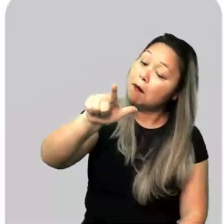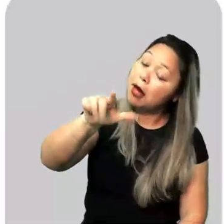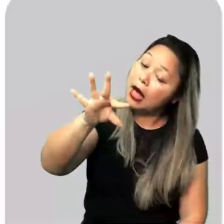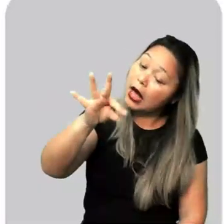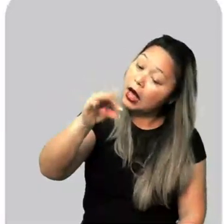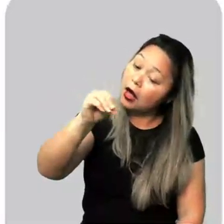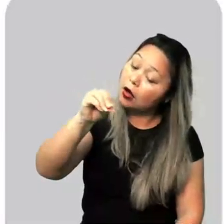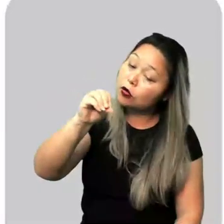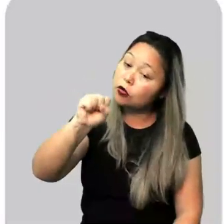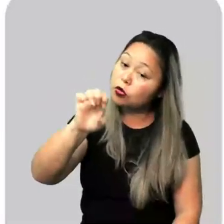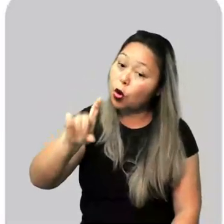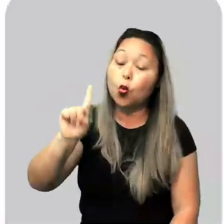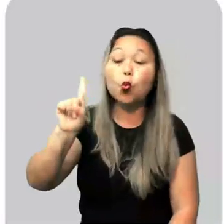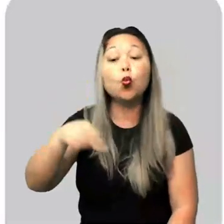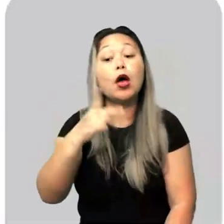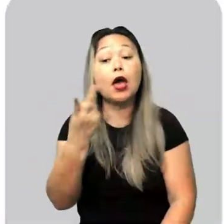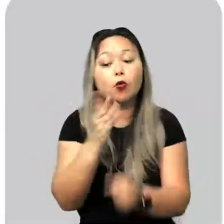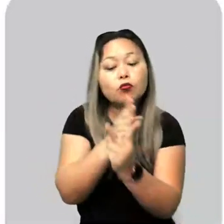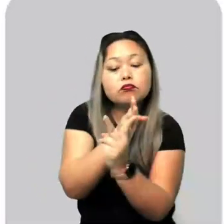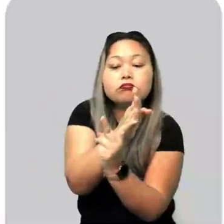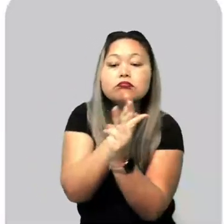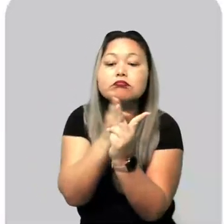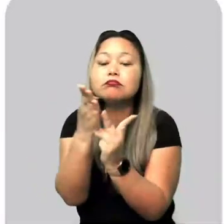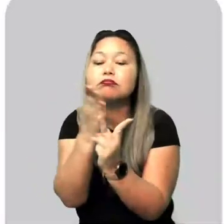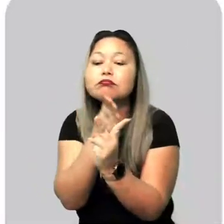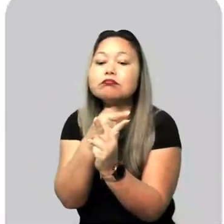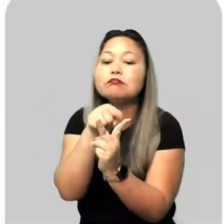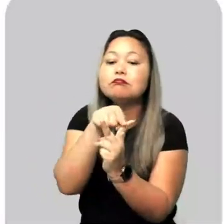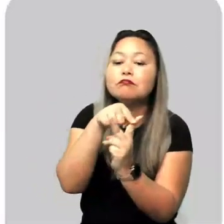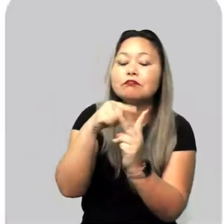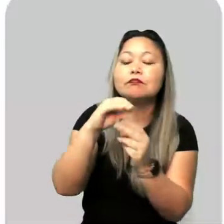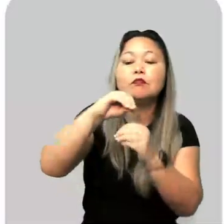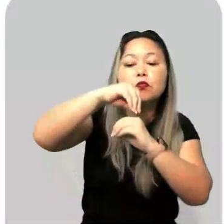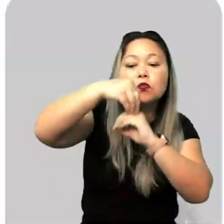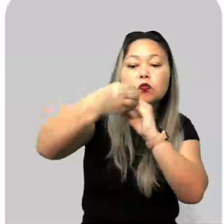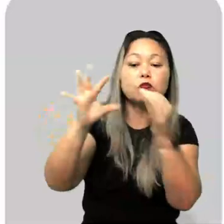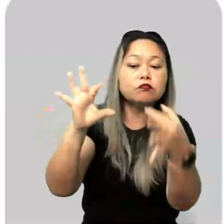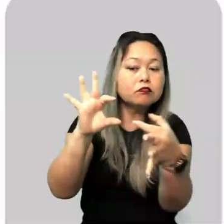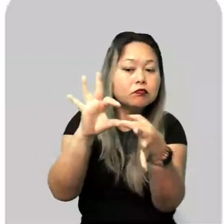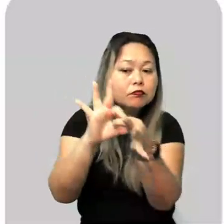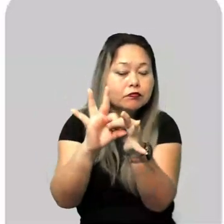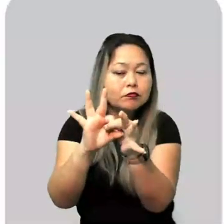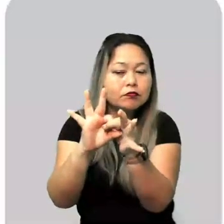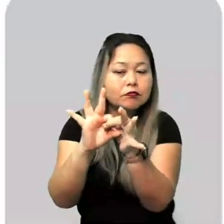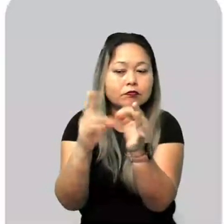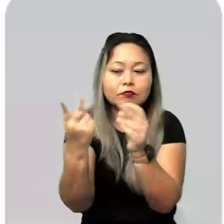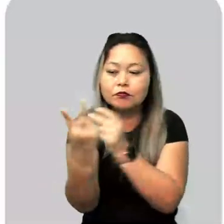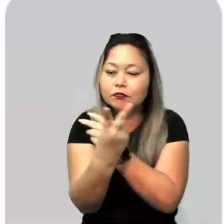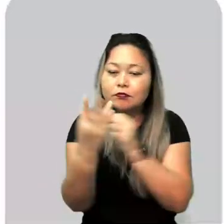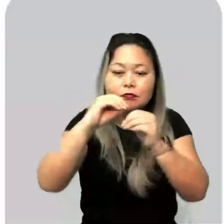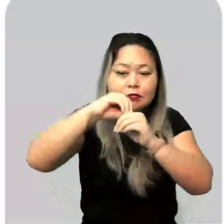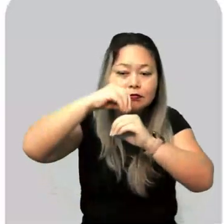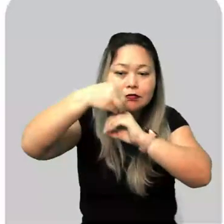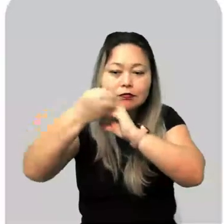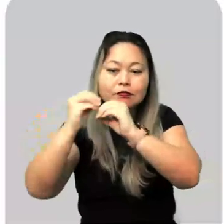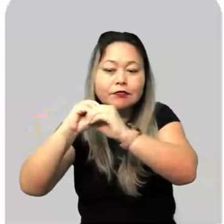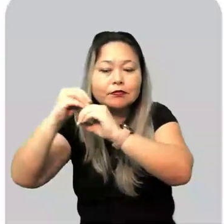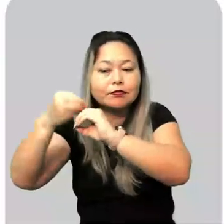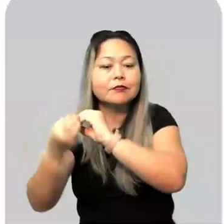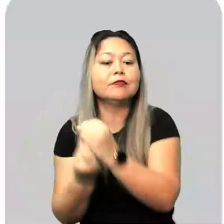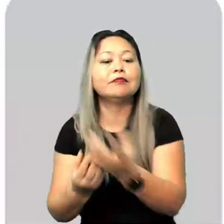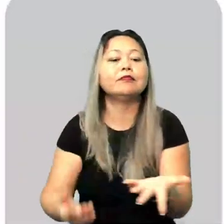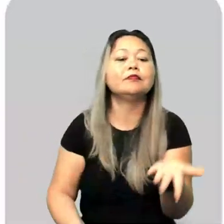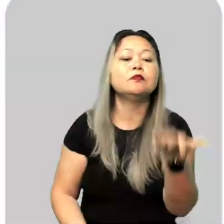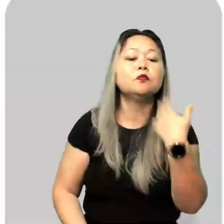Maltose é um disacarídeo, não é? Junção aí de duas moléculas de